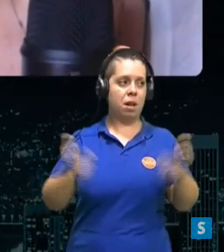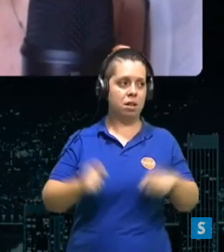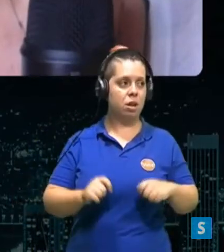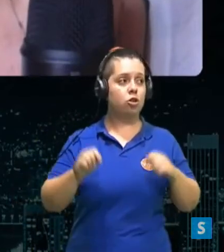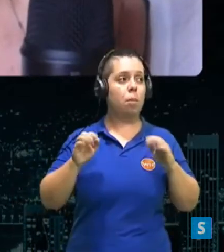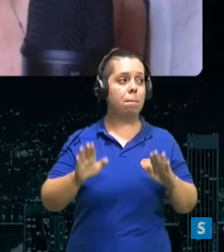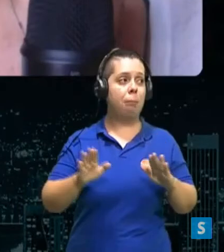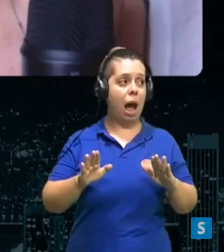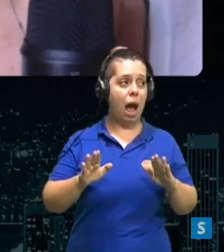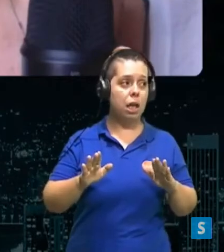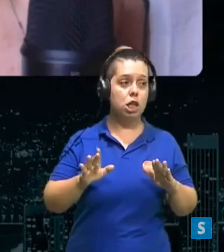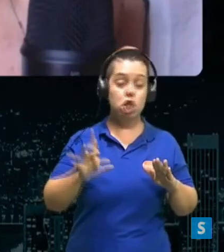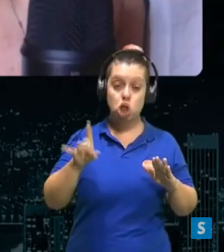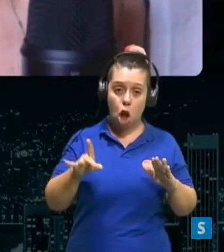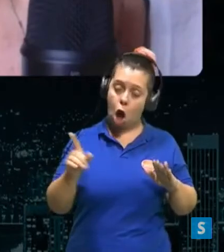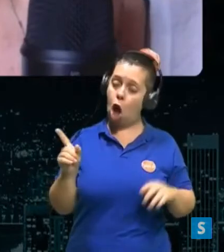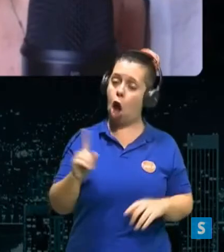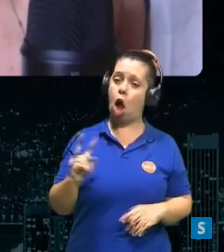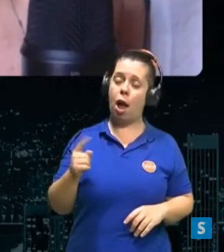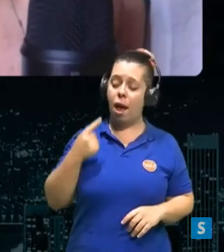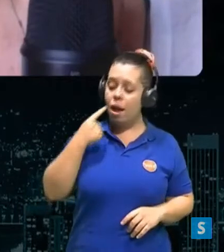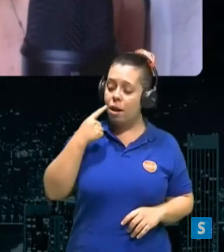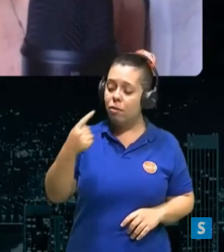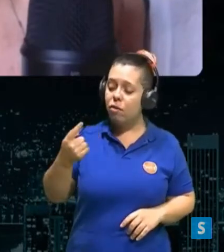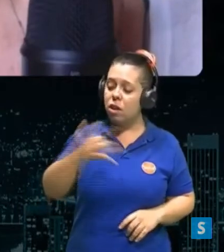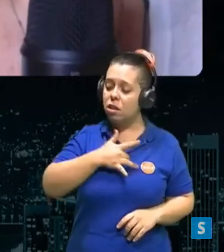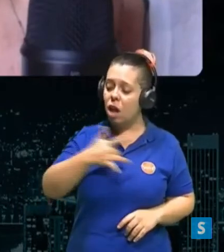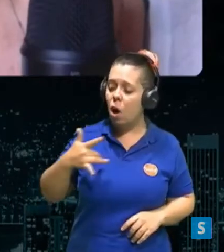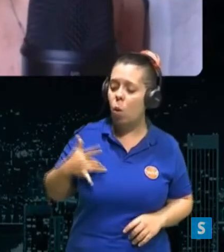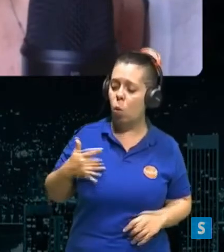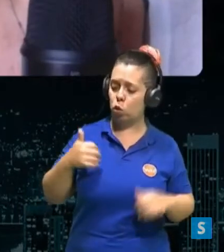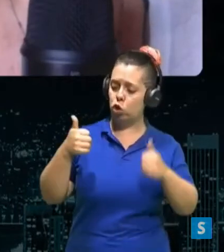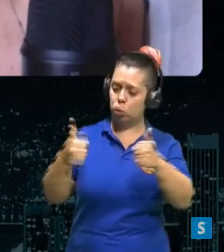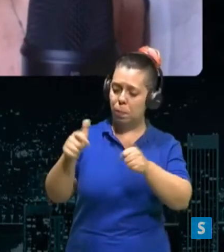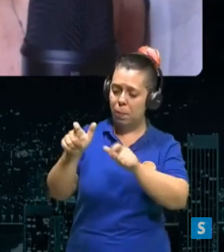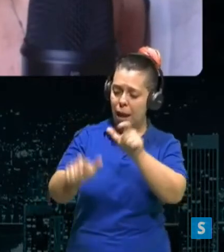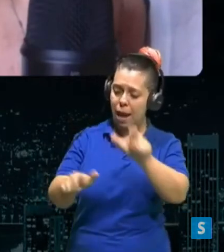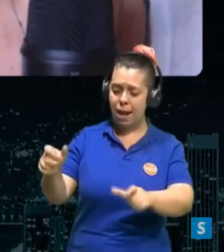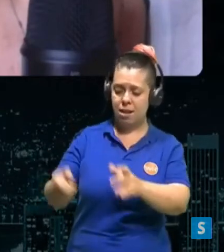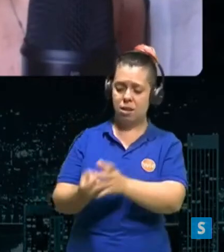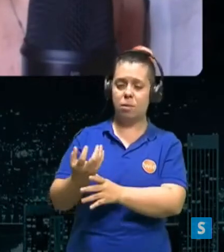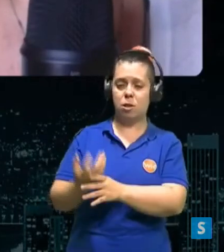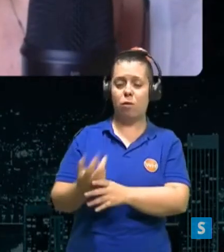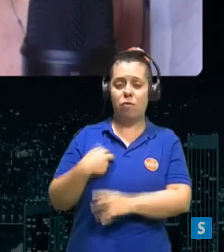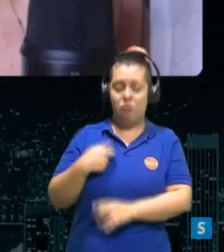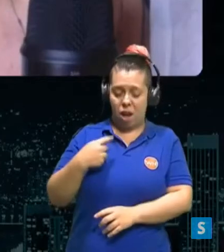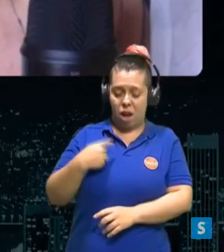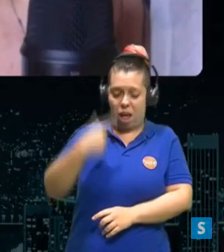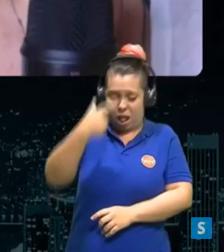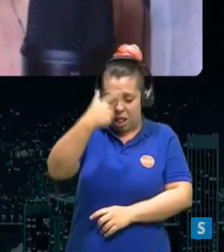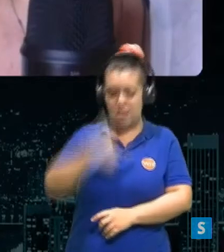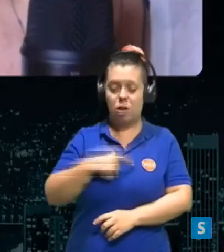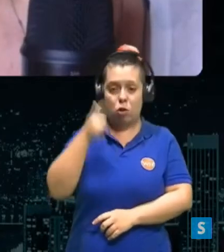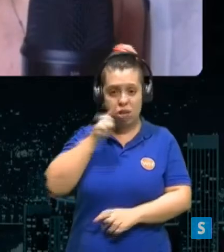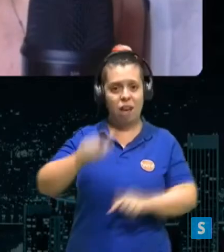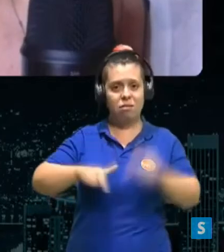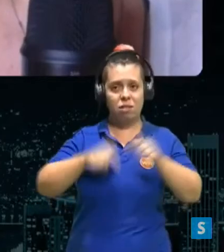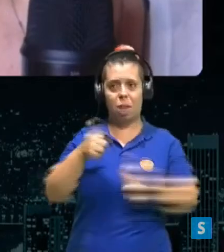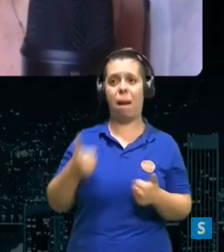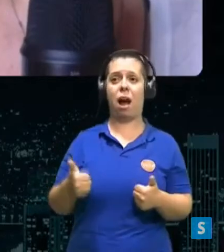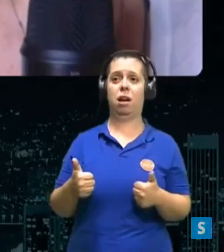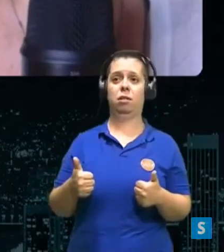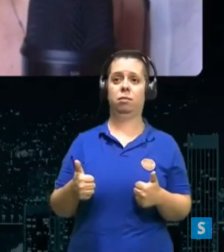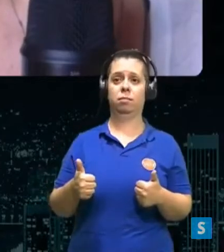saúde o bem-estar do fundador garantindo que eles têm todas as ferramentas pessoais para fazer o melhor trabalho possível